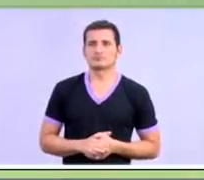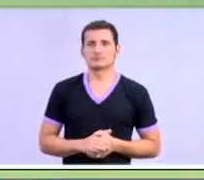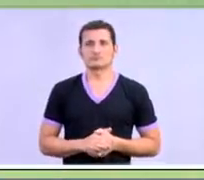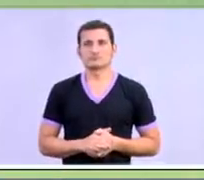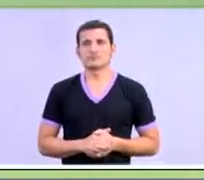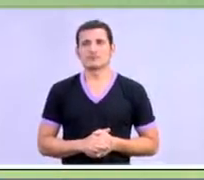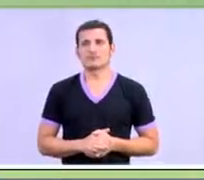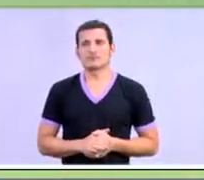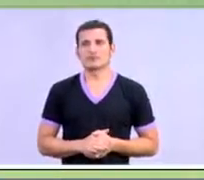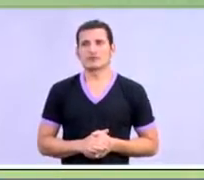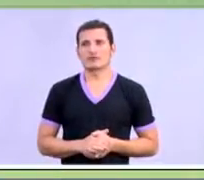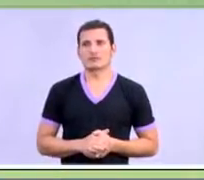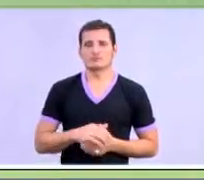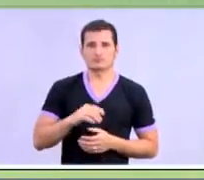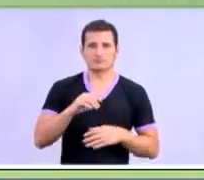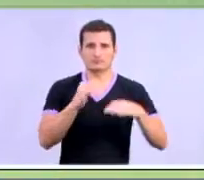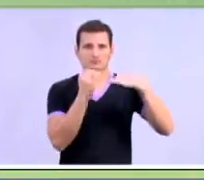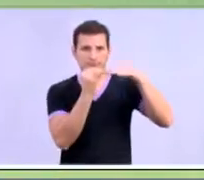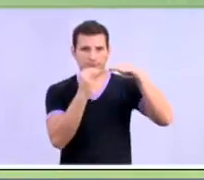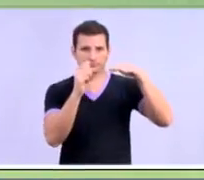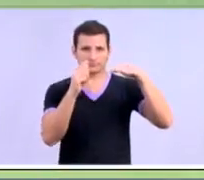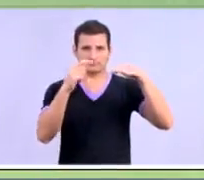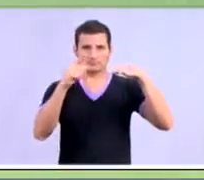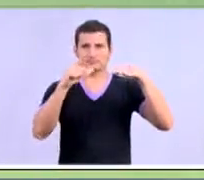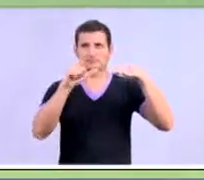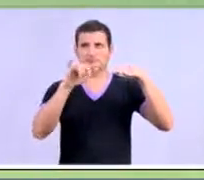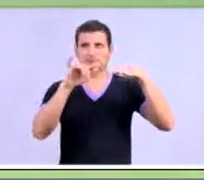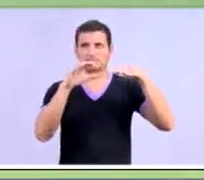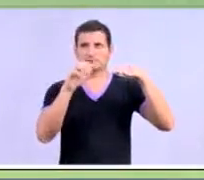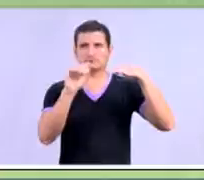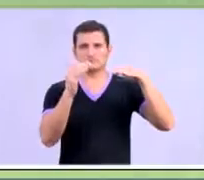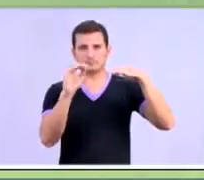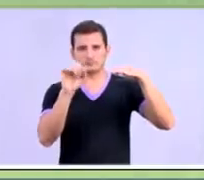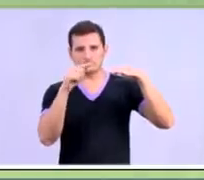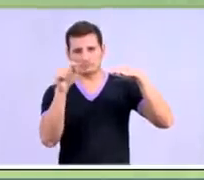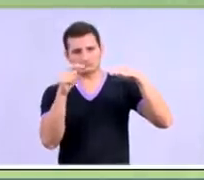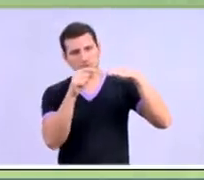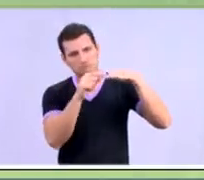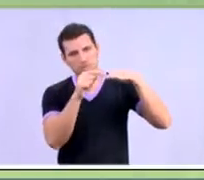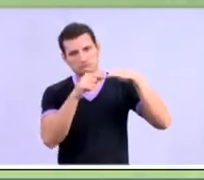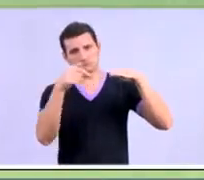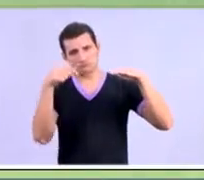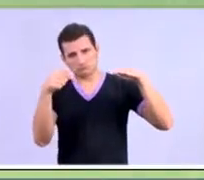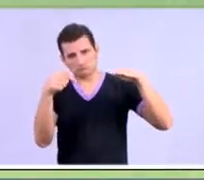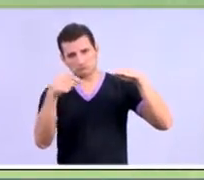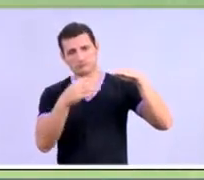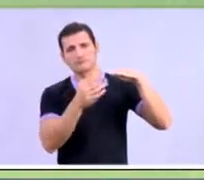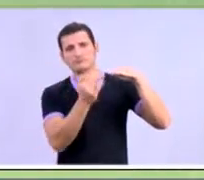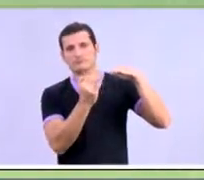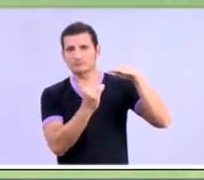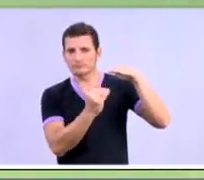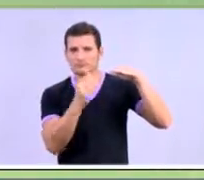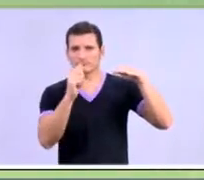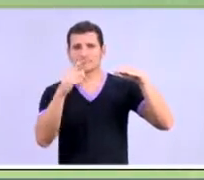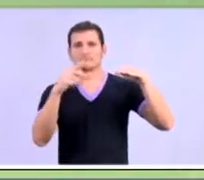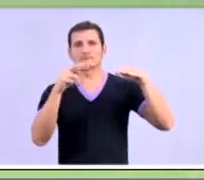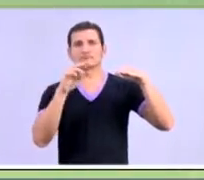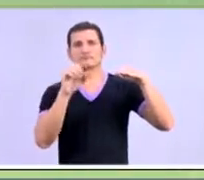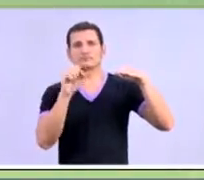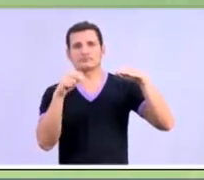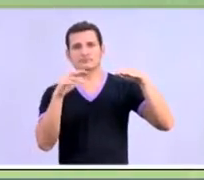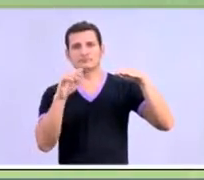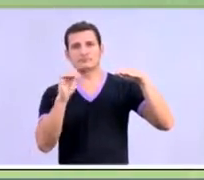baixo. Aplicação, que é conhecida também como camada 7. Apresentação, camada